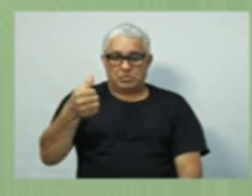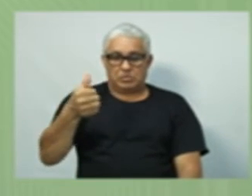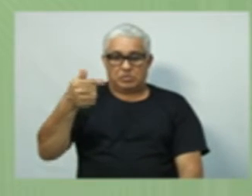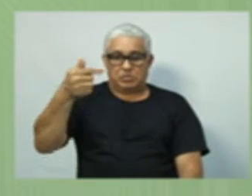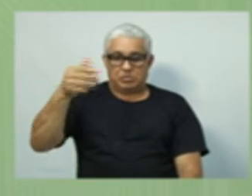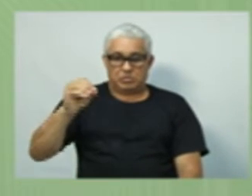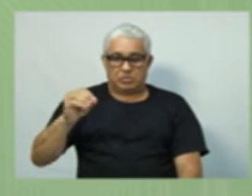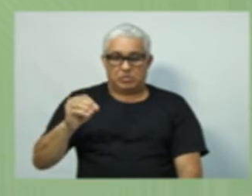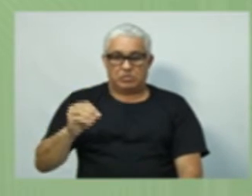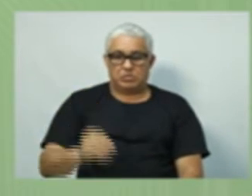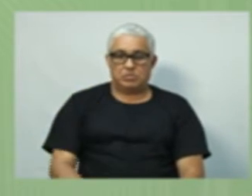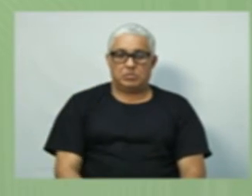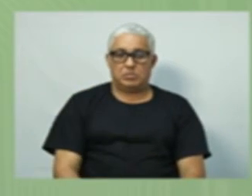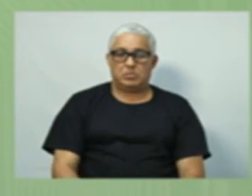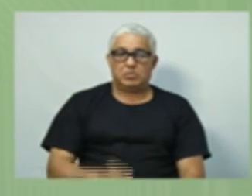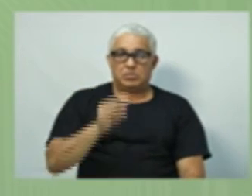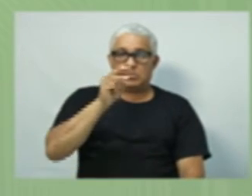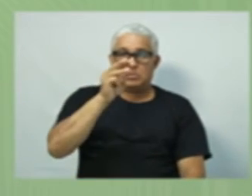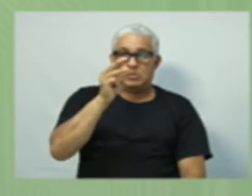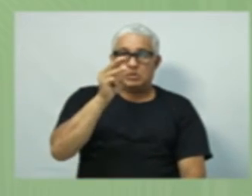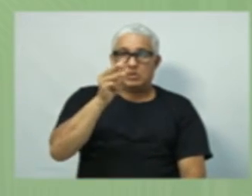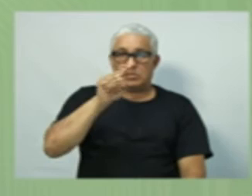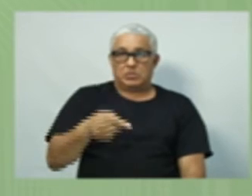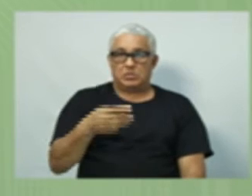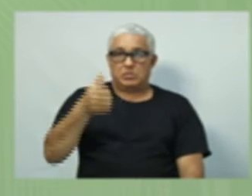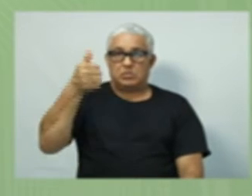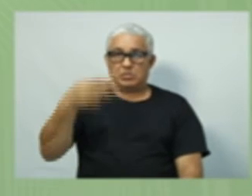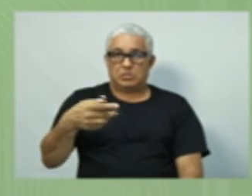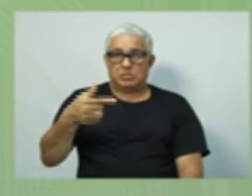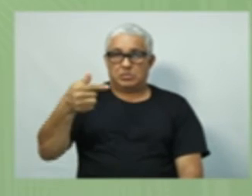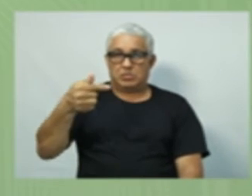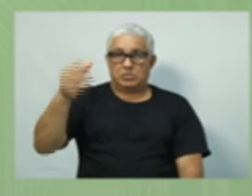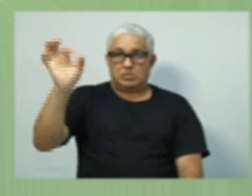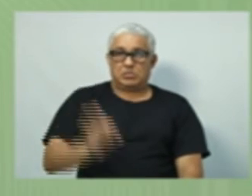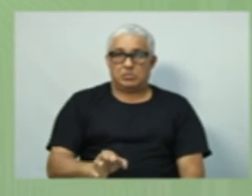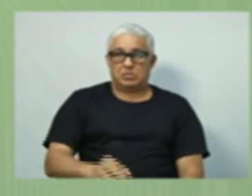3,17 por cento ok